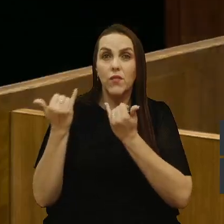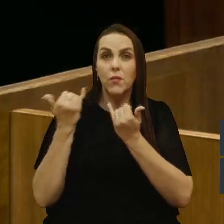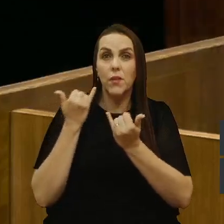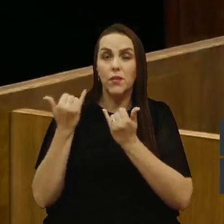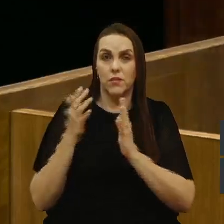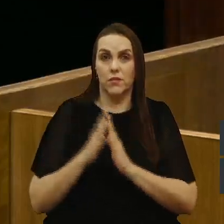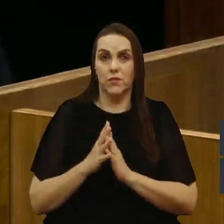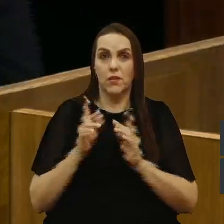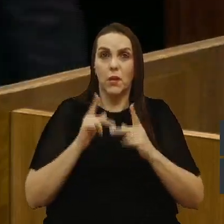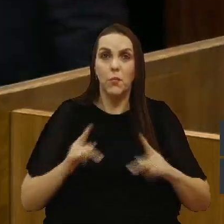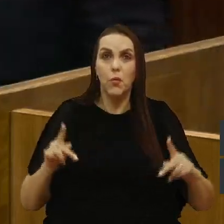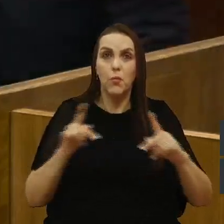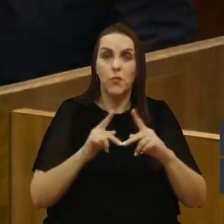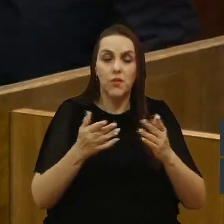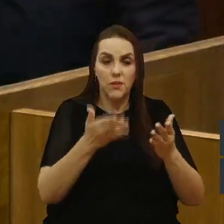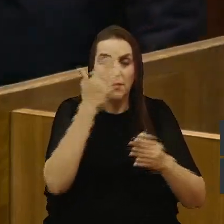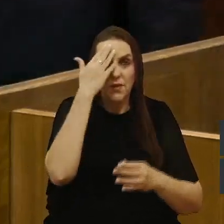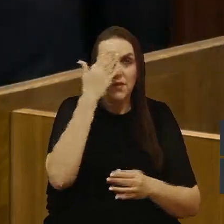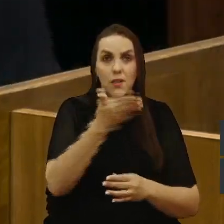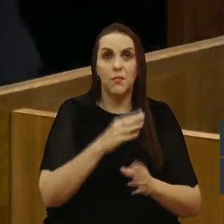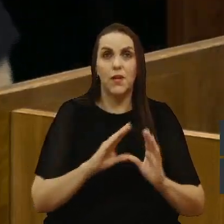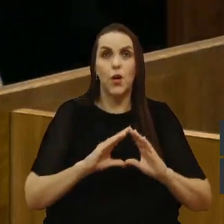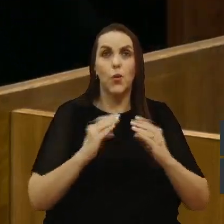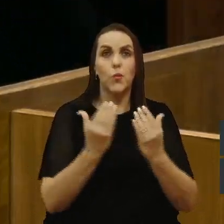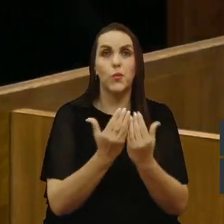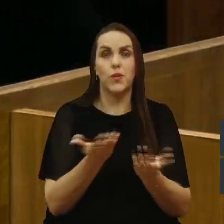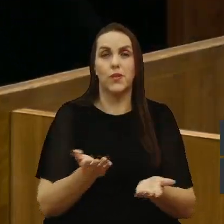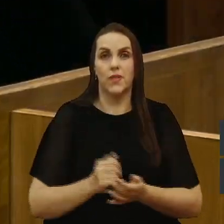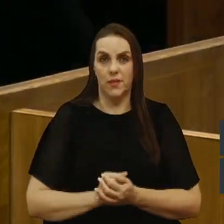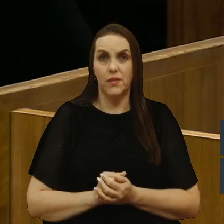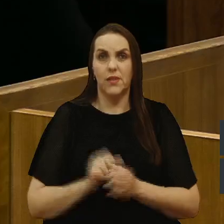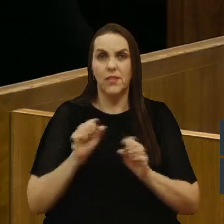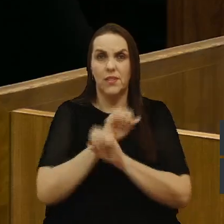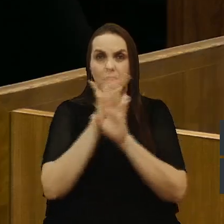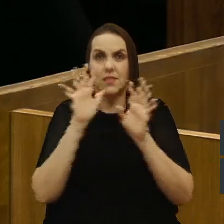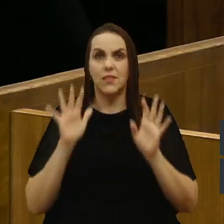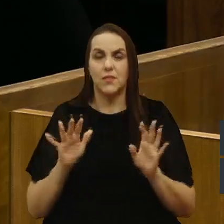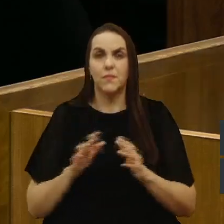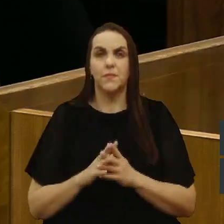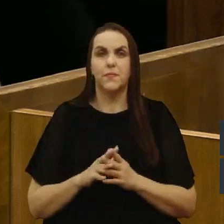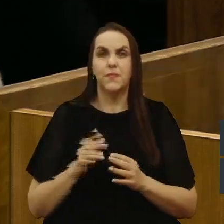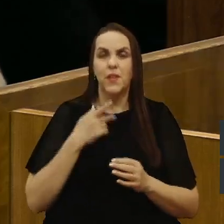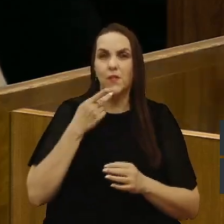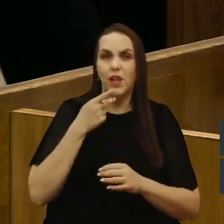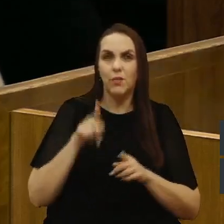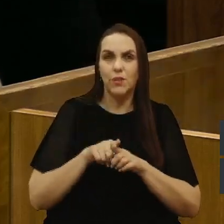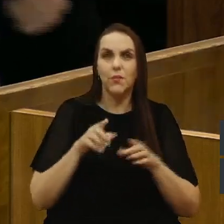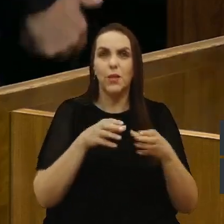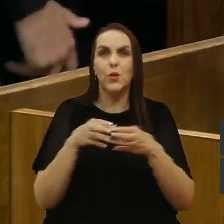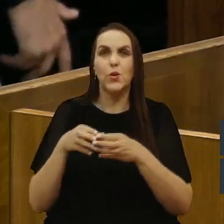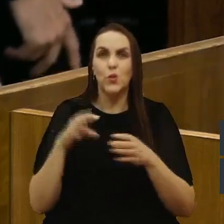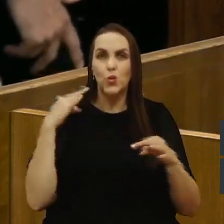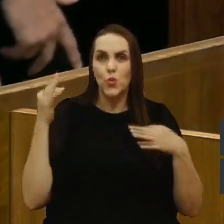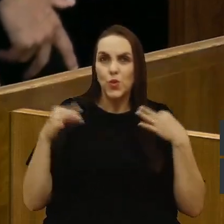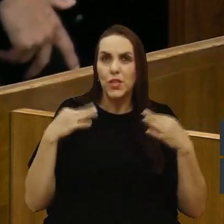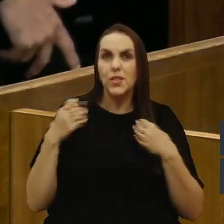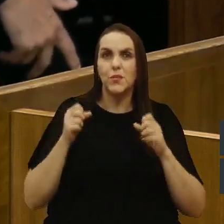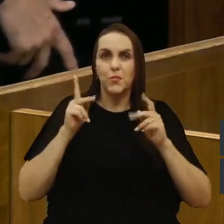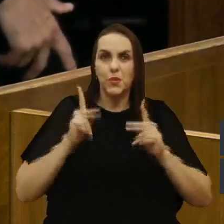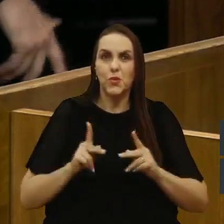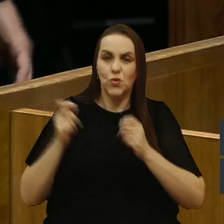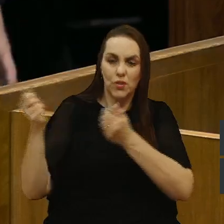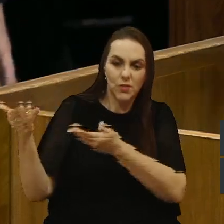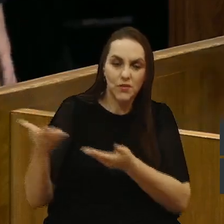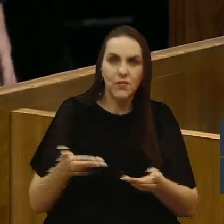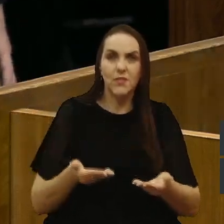informações e trazer transparência para aquela comunidade. Ainda mais que a gente fala tanto em questão de turismo, de trazer pessoas de